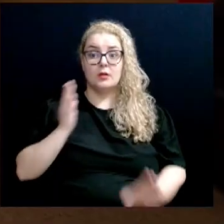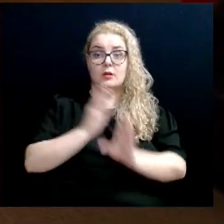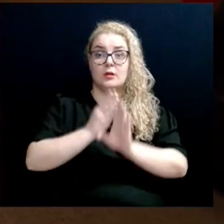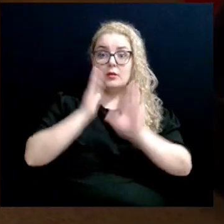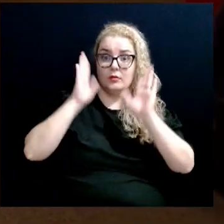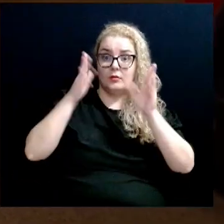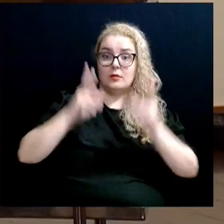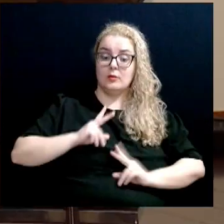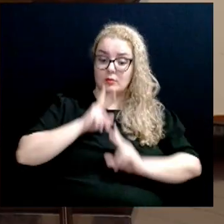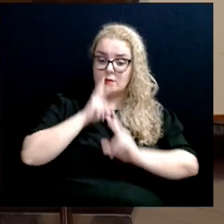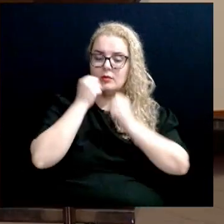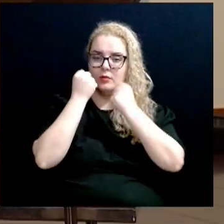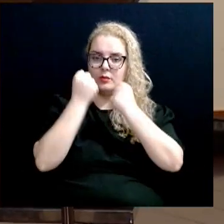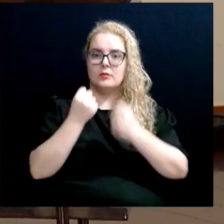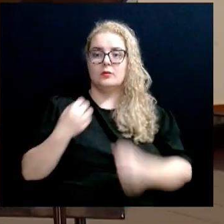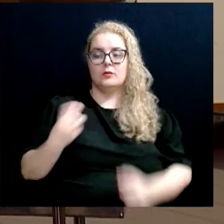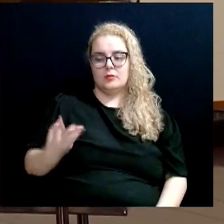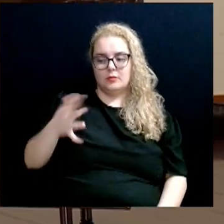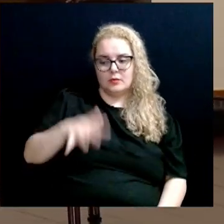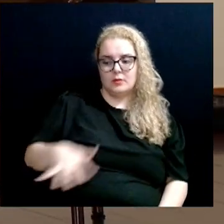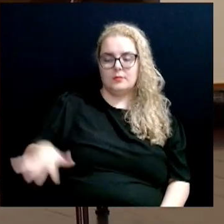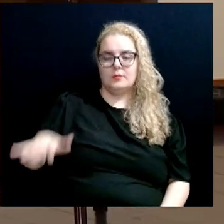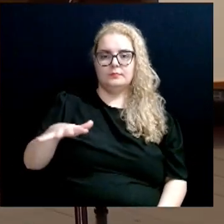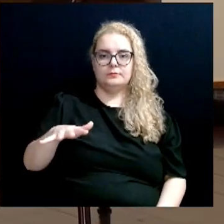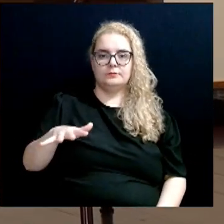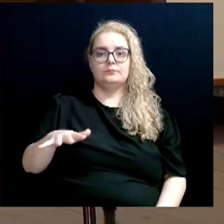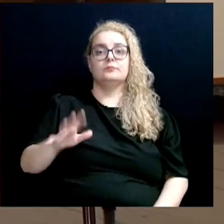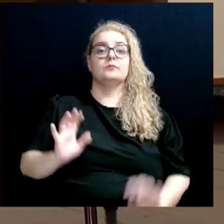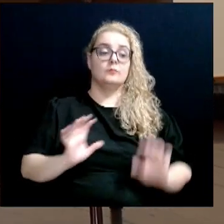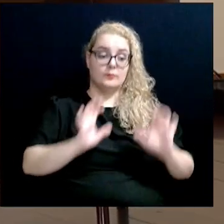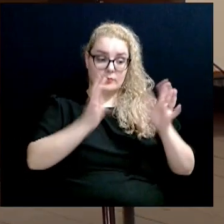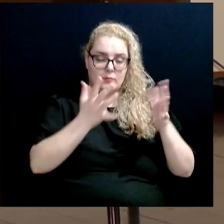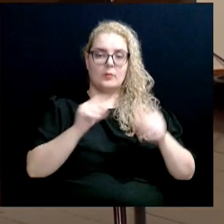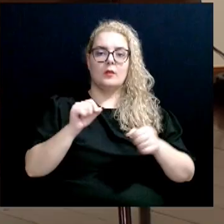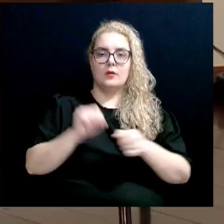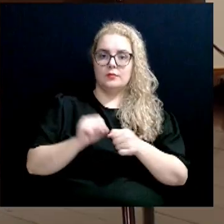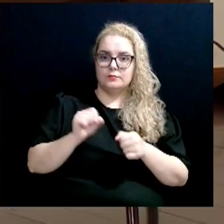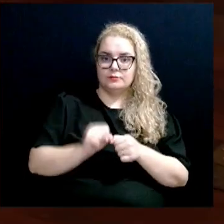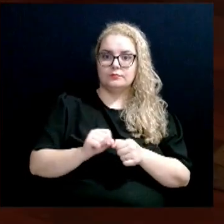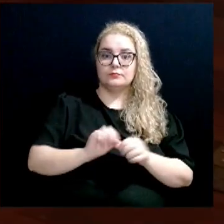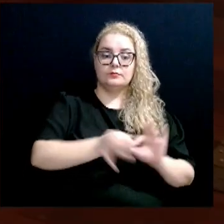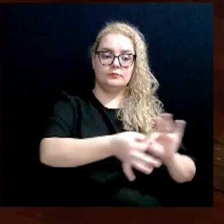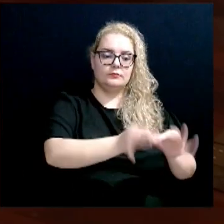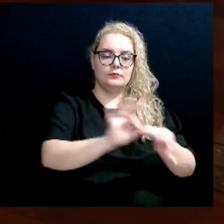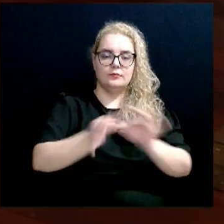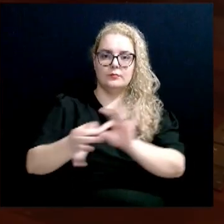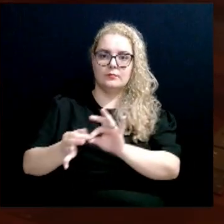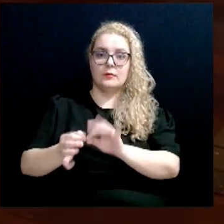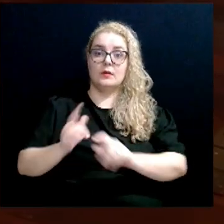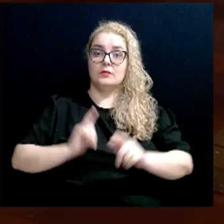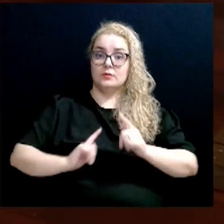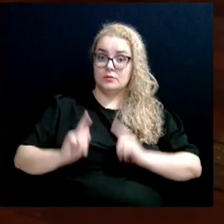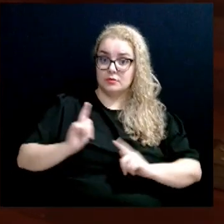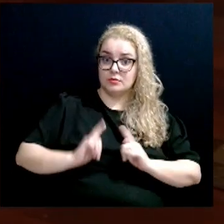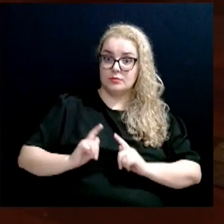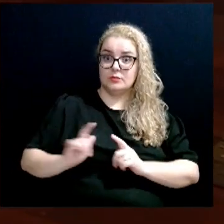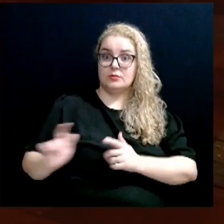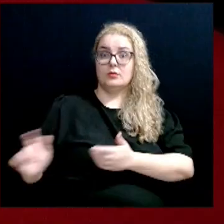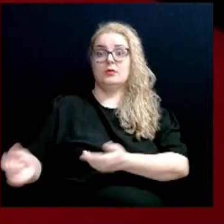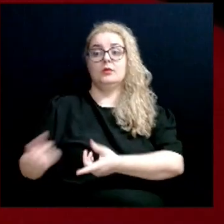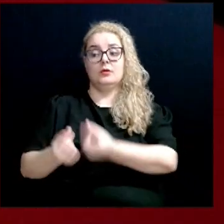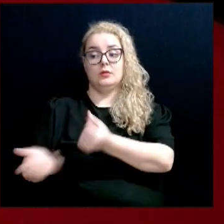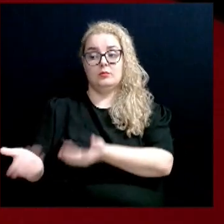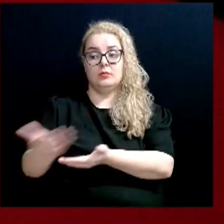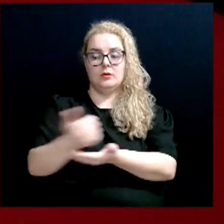do terceiro setor. Durante o evento, foram realizadas oficinas sobre gestão, captação de recursos e